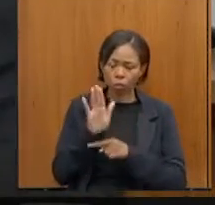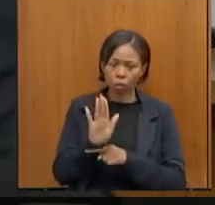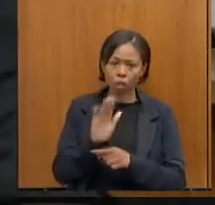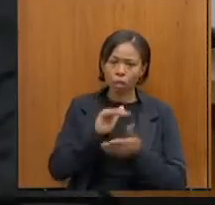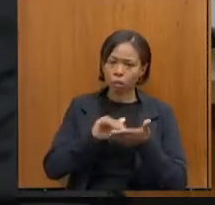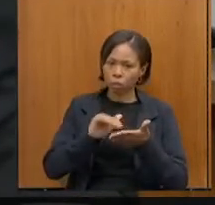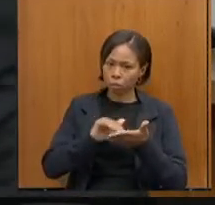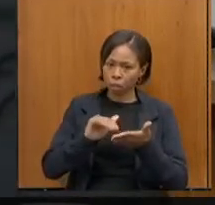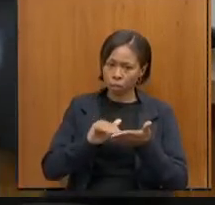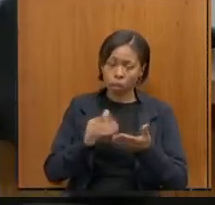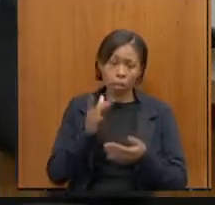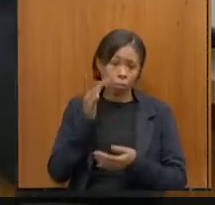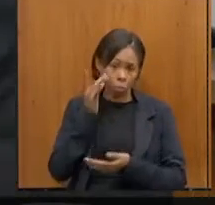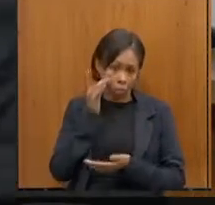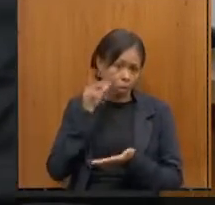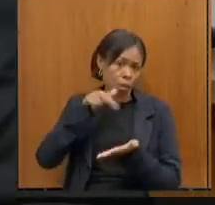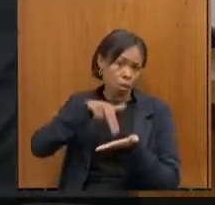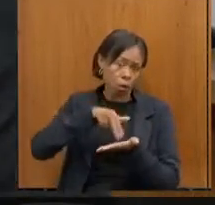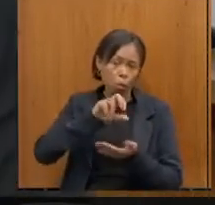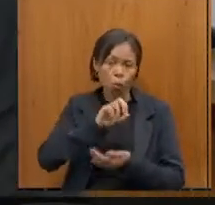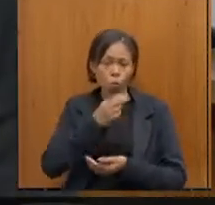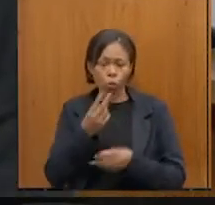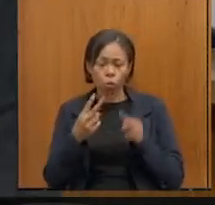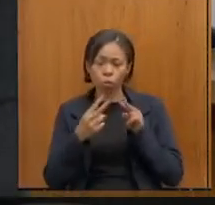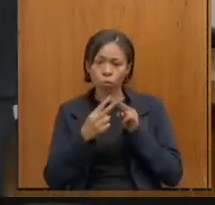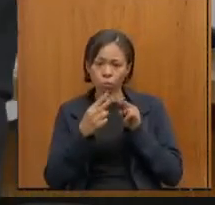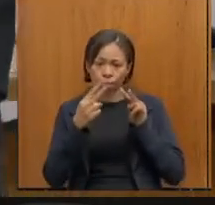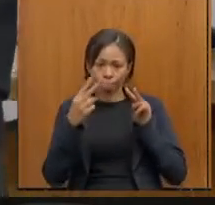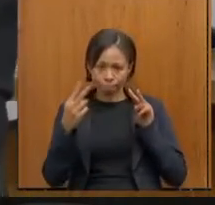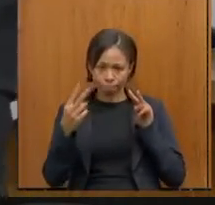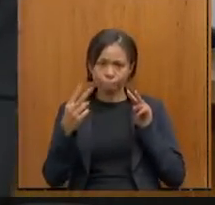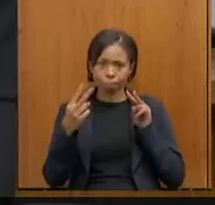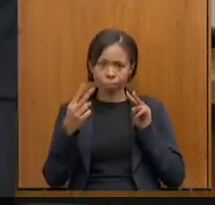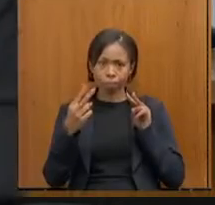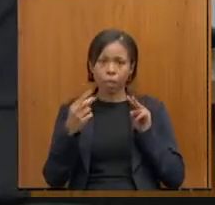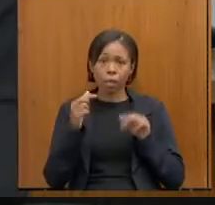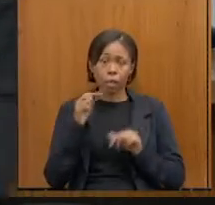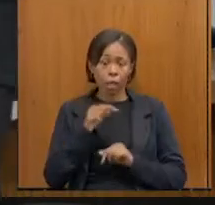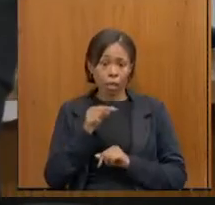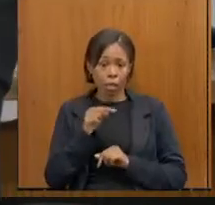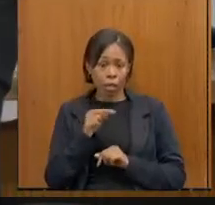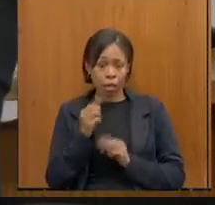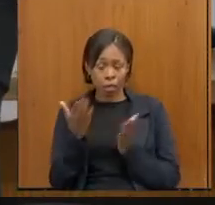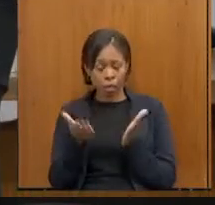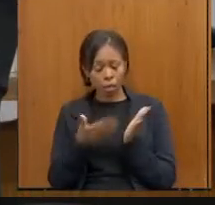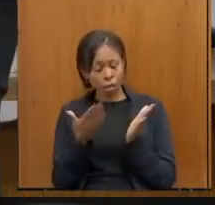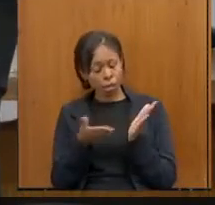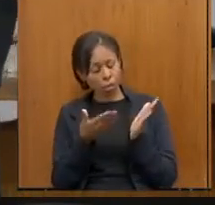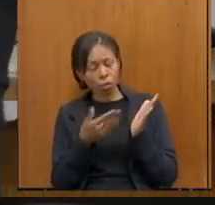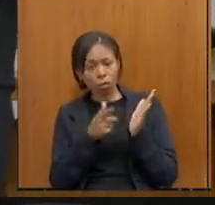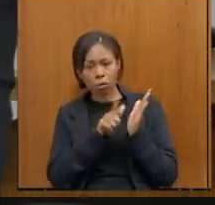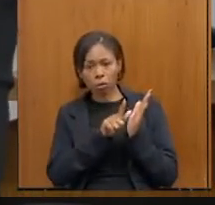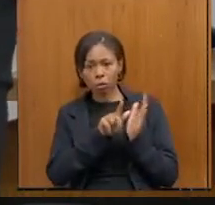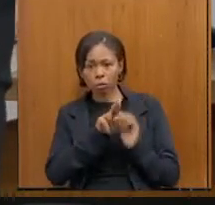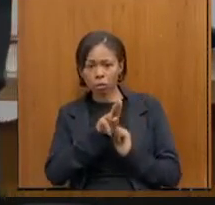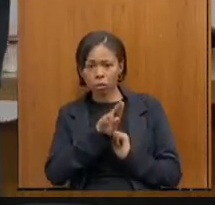inclusive presencialmente virtualmente Esta é uma ação extremamente é